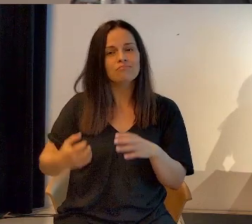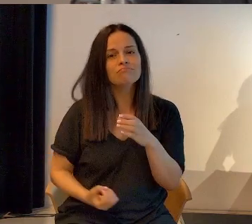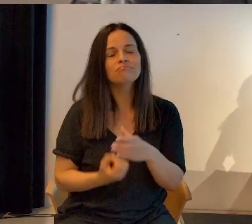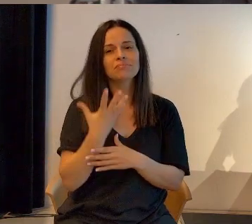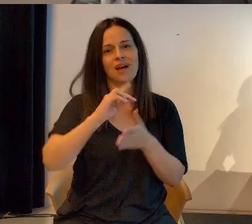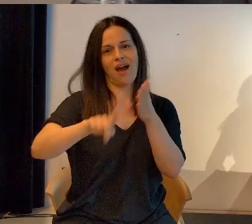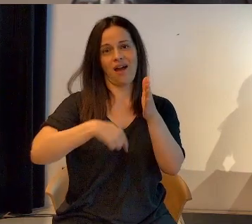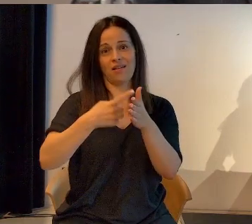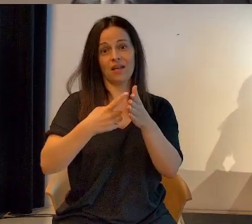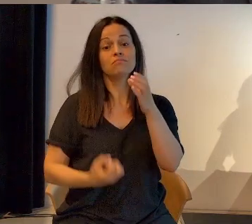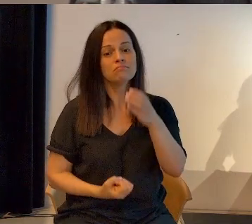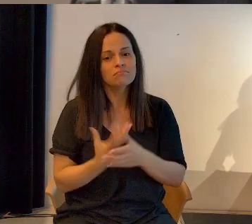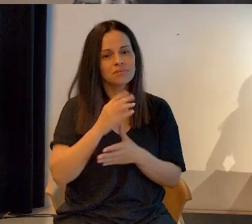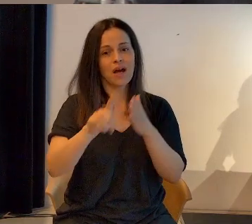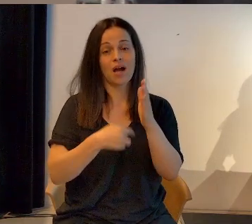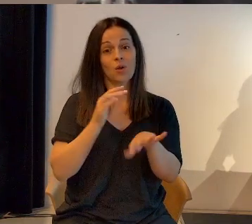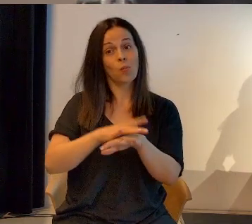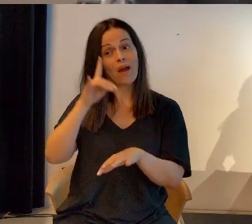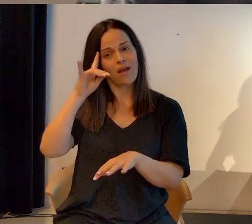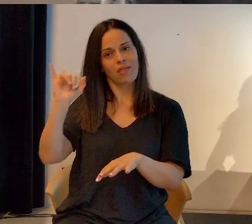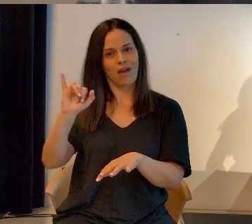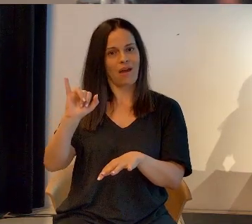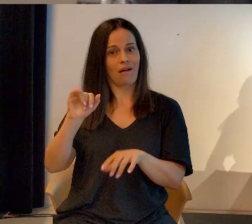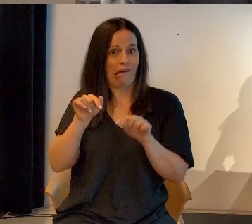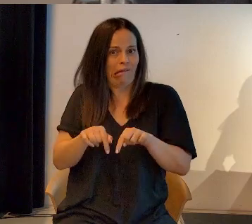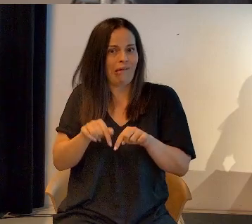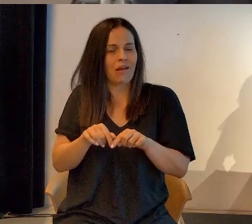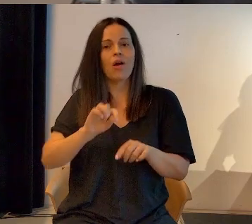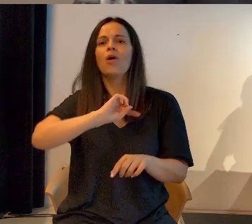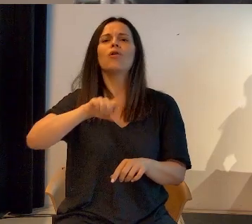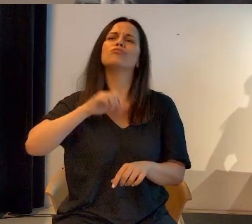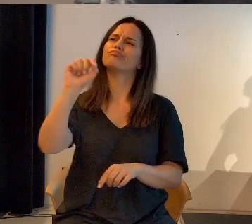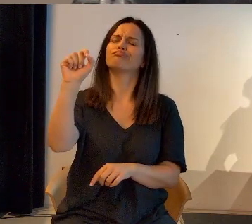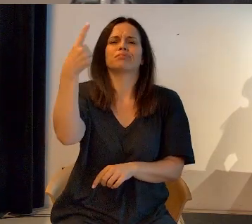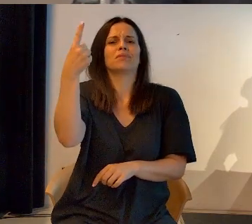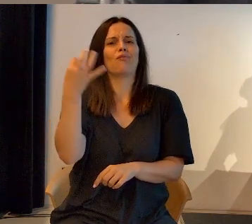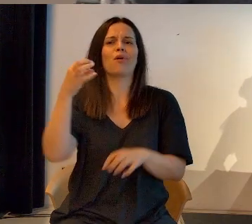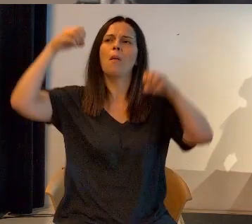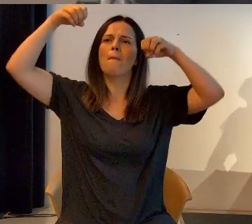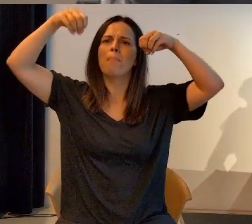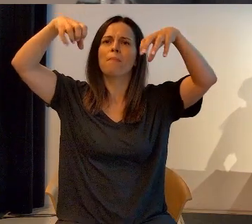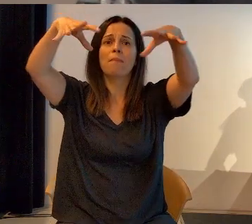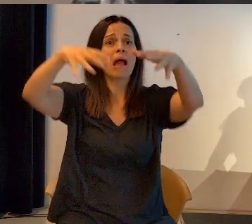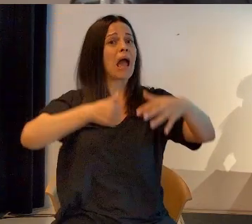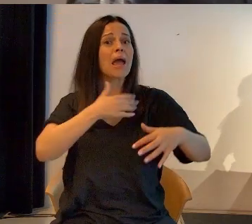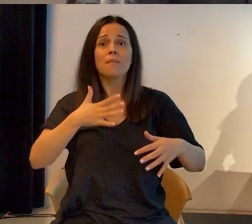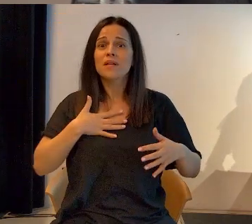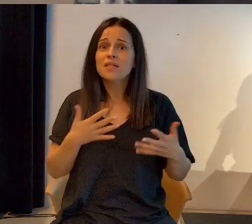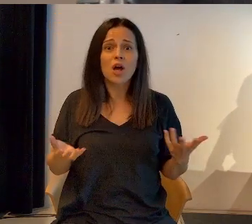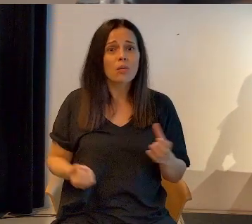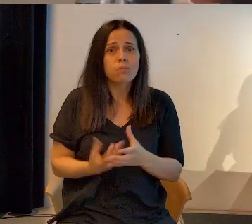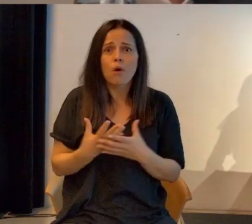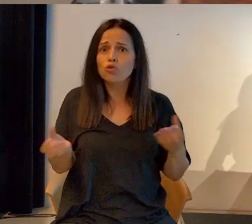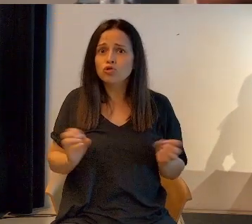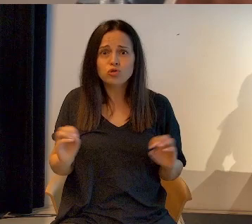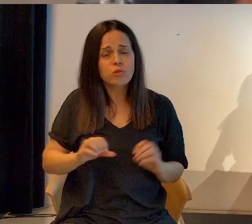através desta ideia. E, portanto, nós, quando fizemos pela primeira vez, colocámos os chapéus, essa empresa nem sequer existia. E, portanto, foi